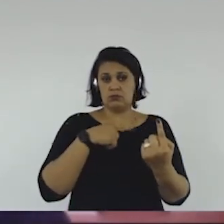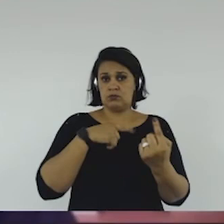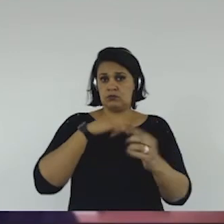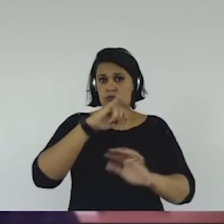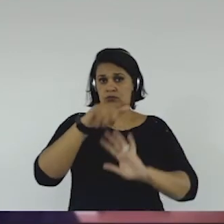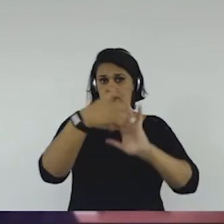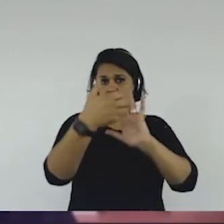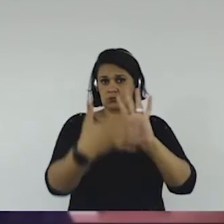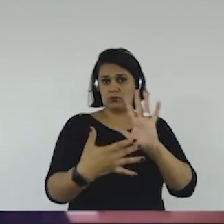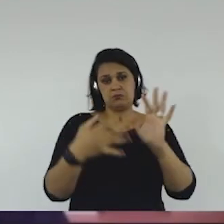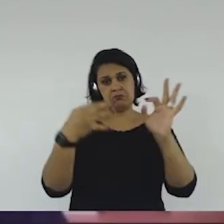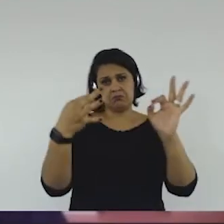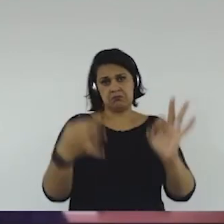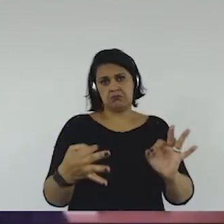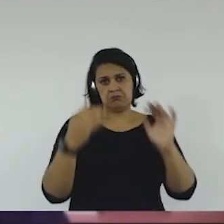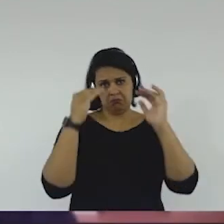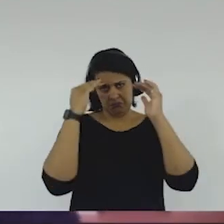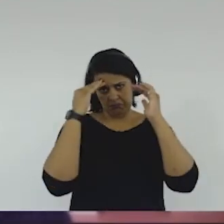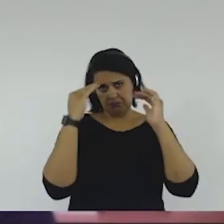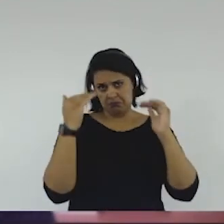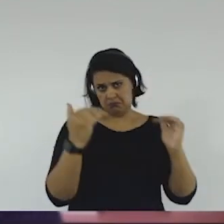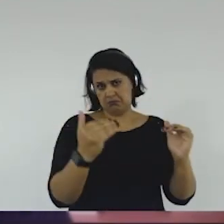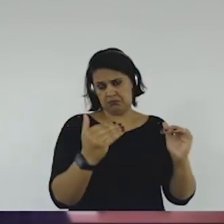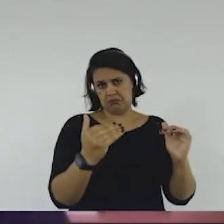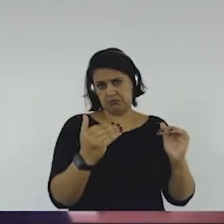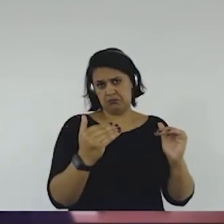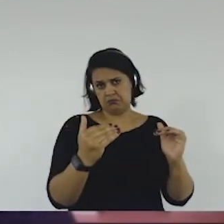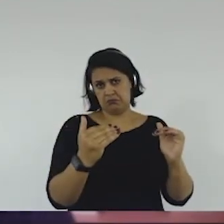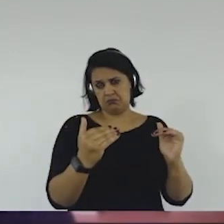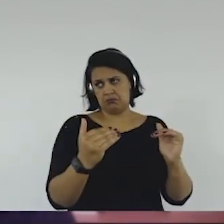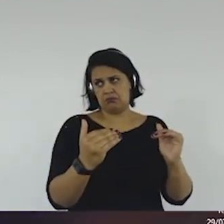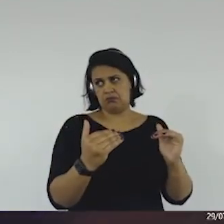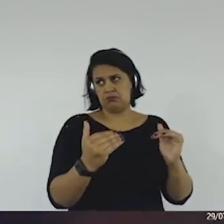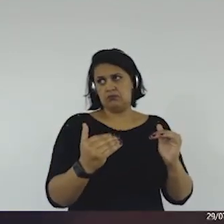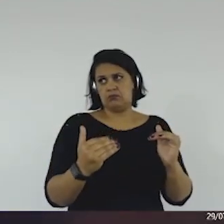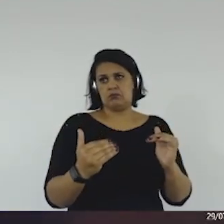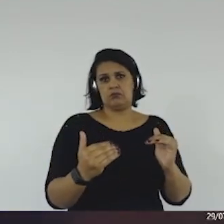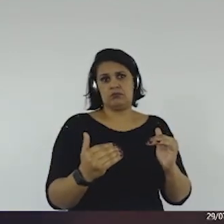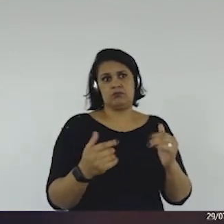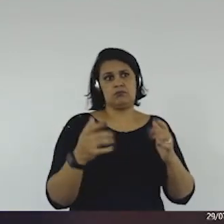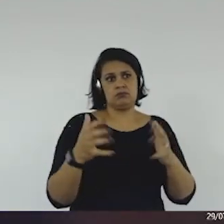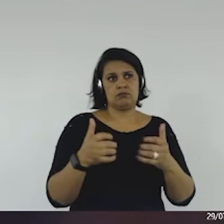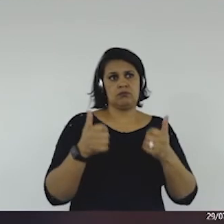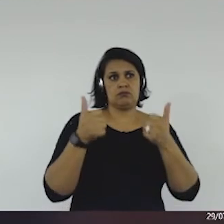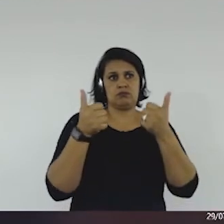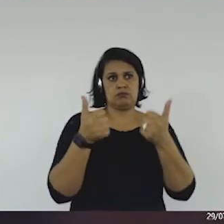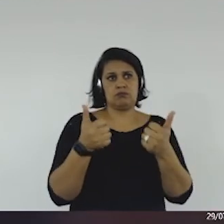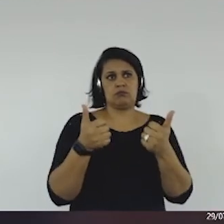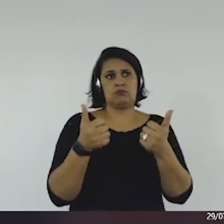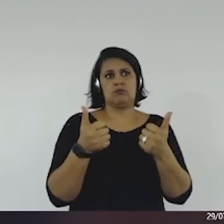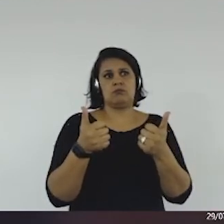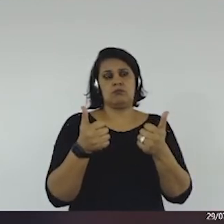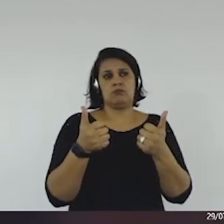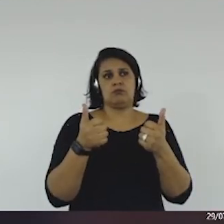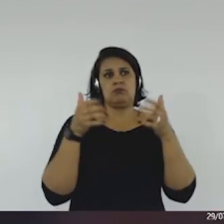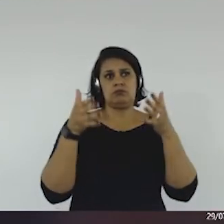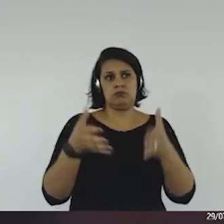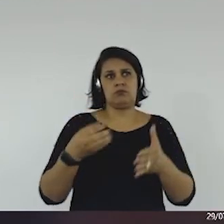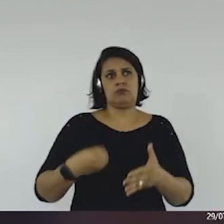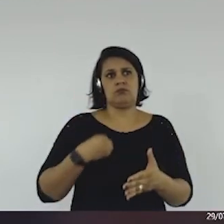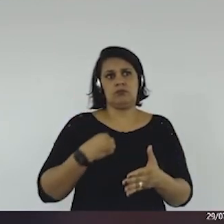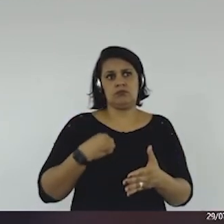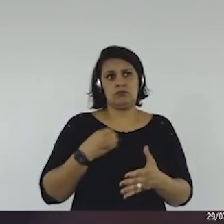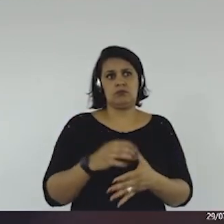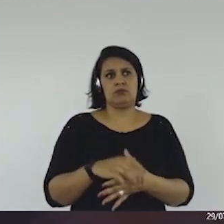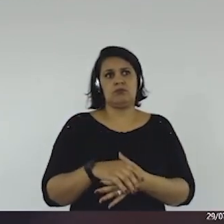justificativas razoáveis, e aqui eu sublinho o razoáveis, para preferir uma audiência presencial. É